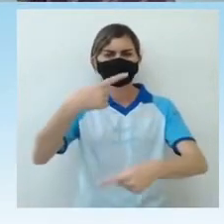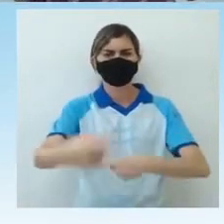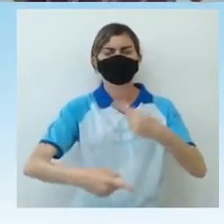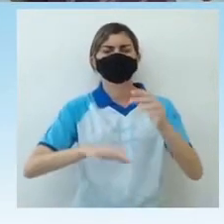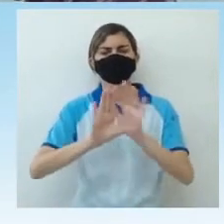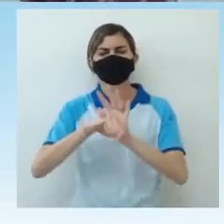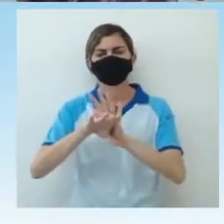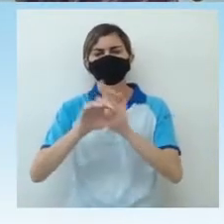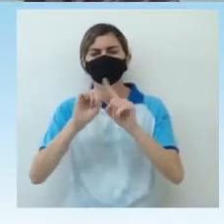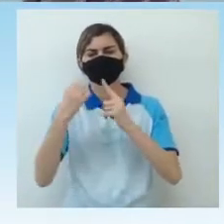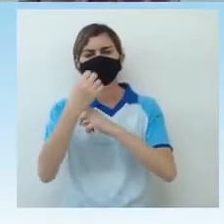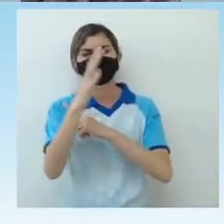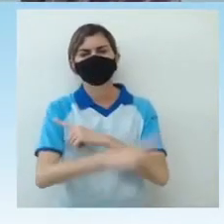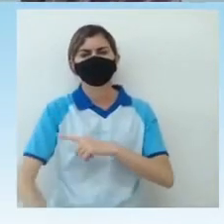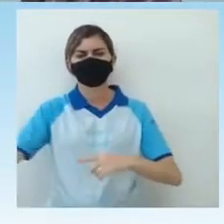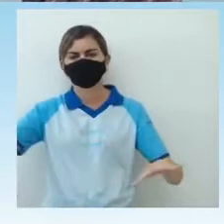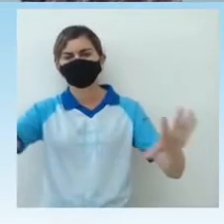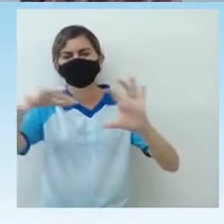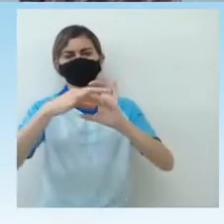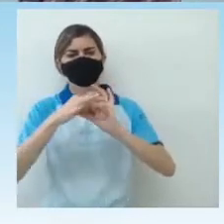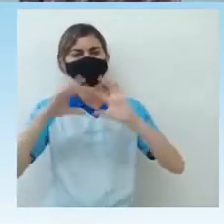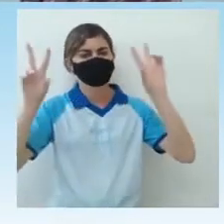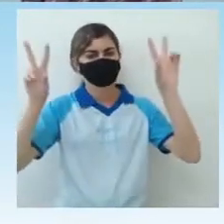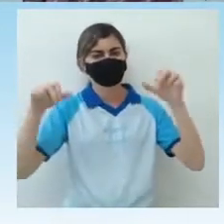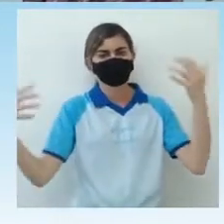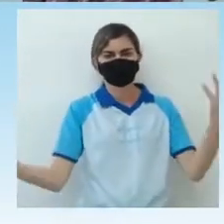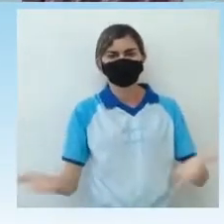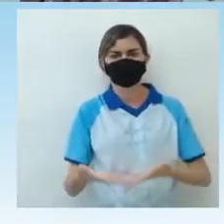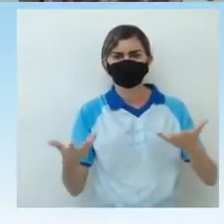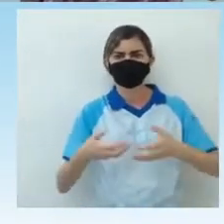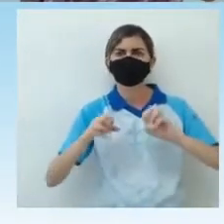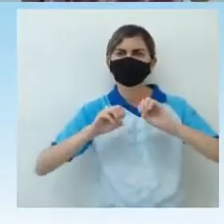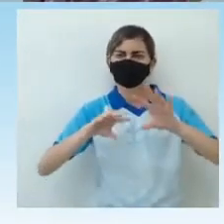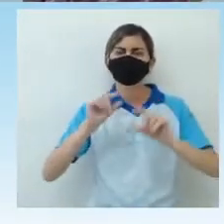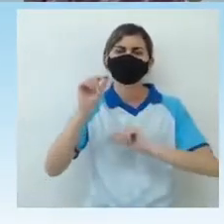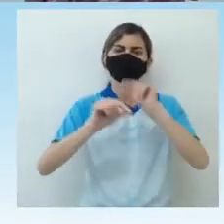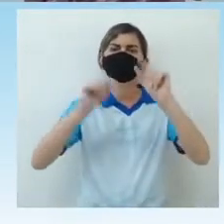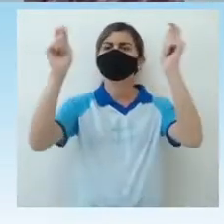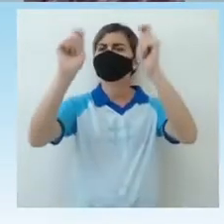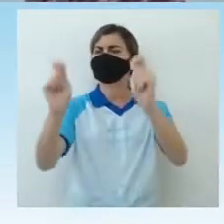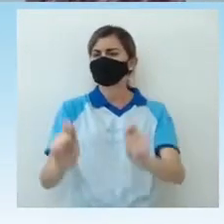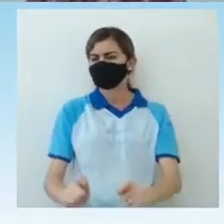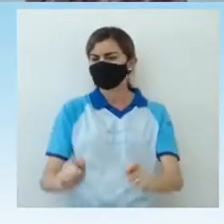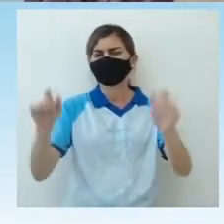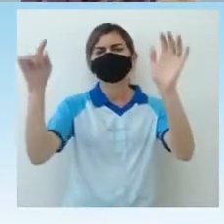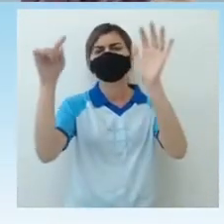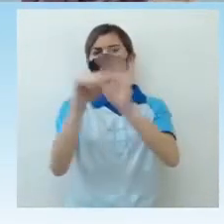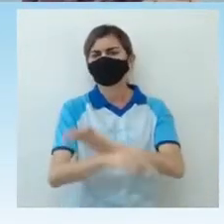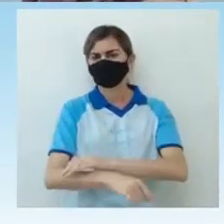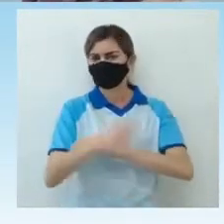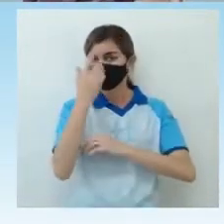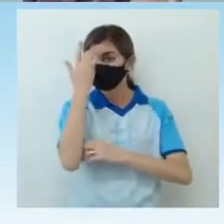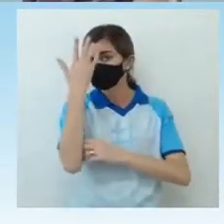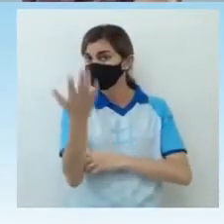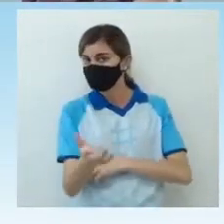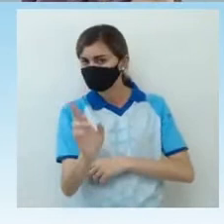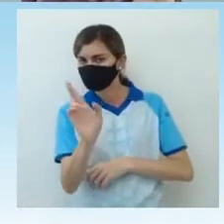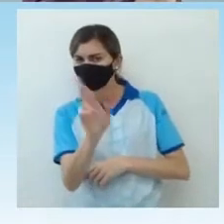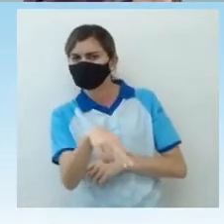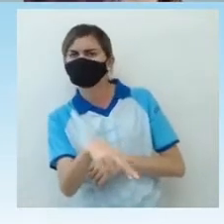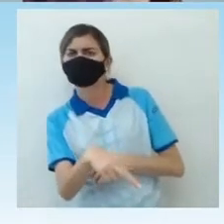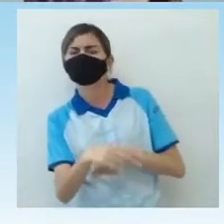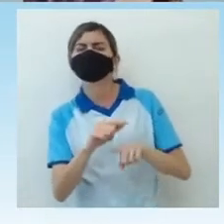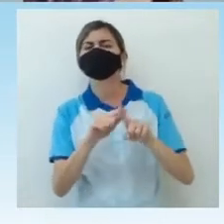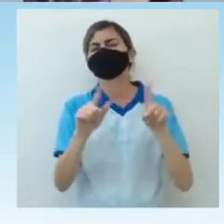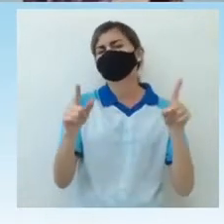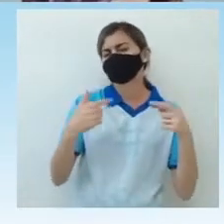conceito de sociedade e juntar tudo isso no tema da aula de hoje. Então, o que é arte? Essa pergunta parece ser fácil de responder, não é?